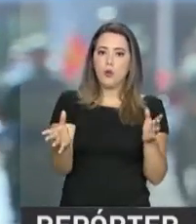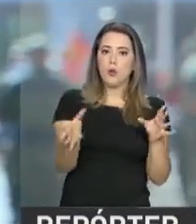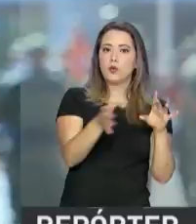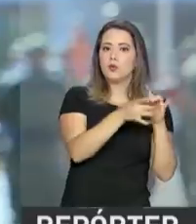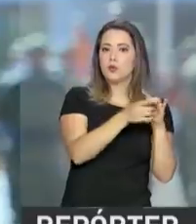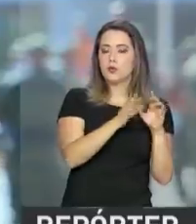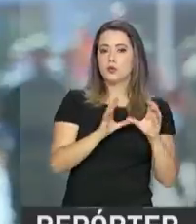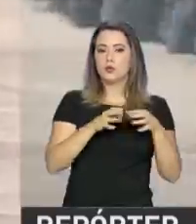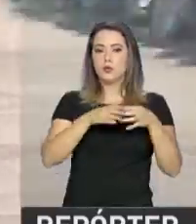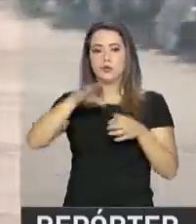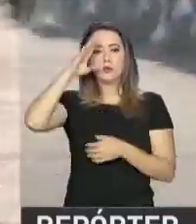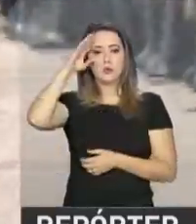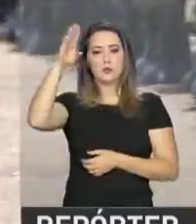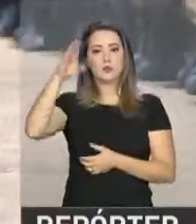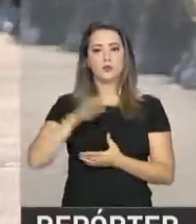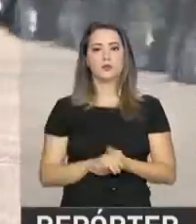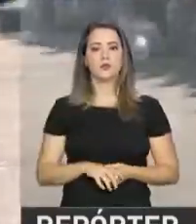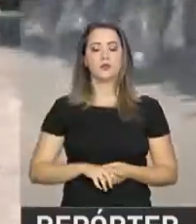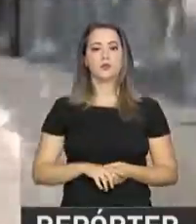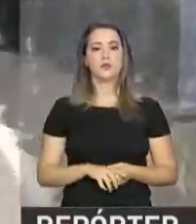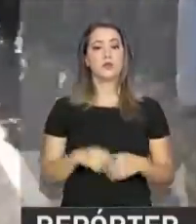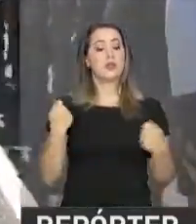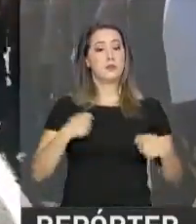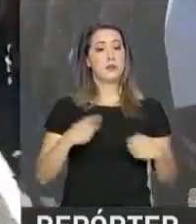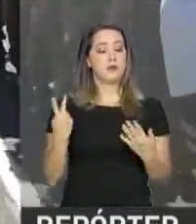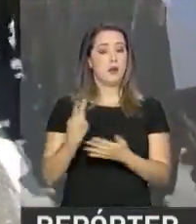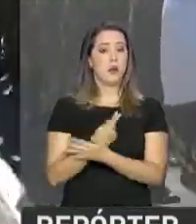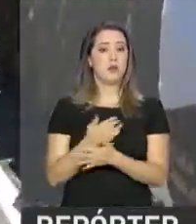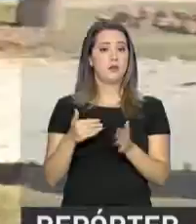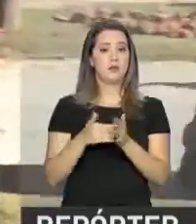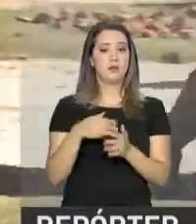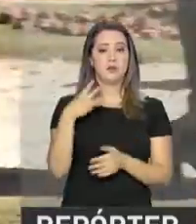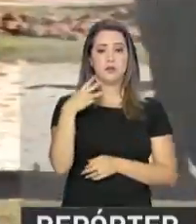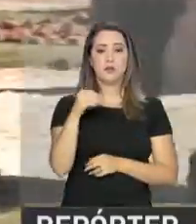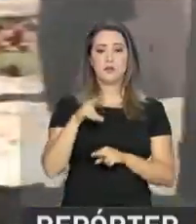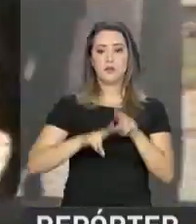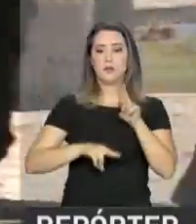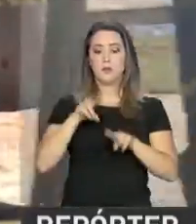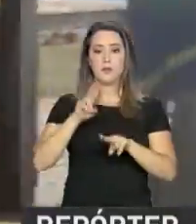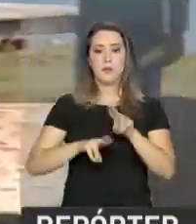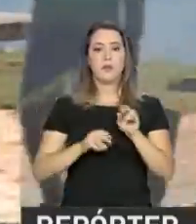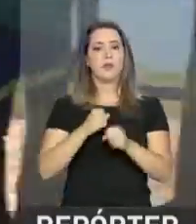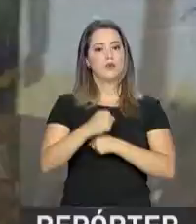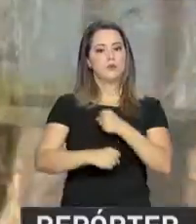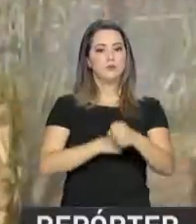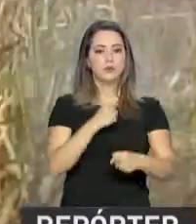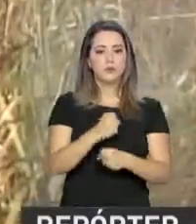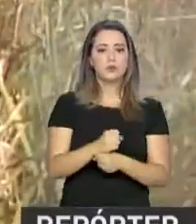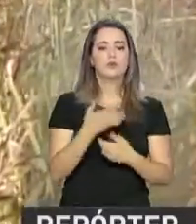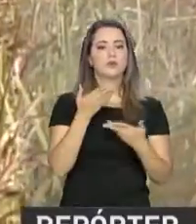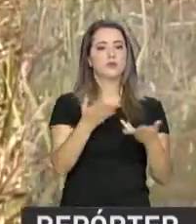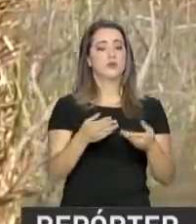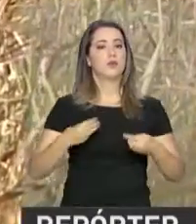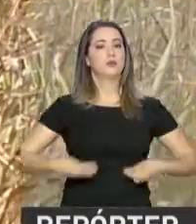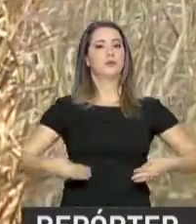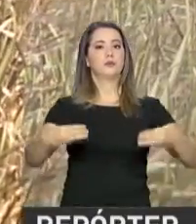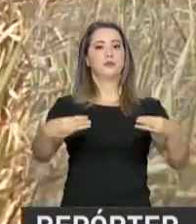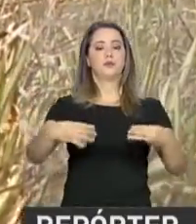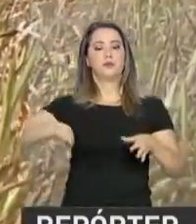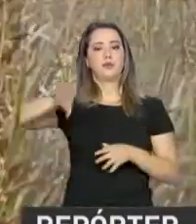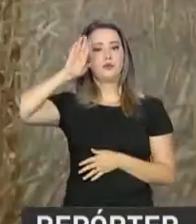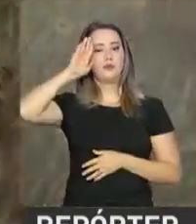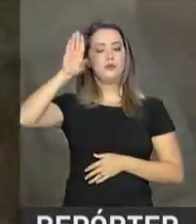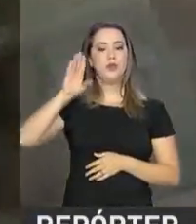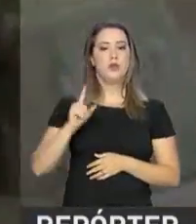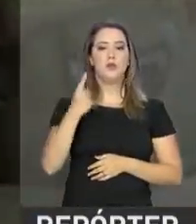militar o alistamento deve ser feito até o dia 30 de junho anualmente segundo o ministério da defesa